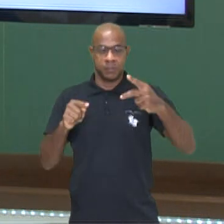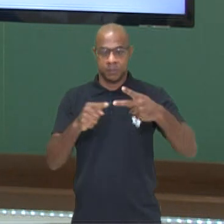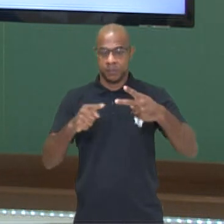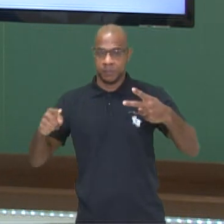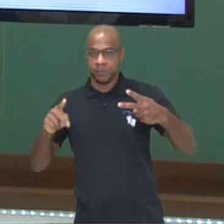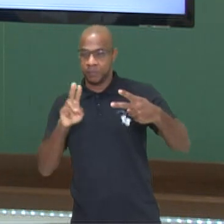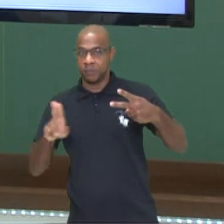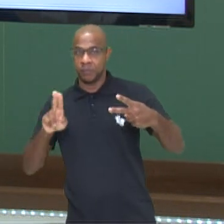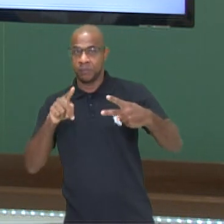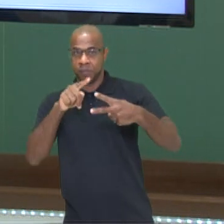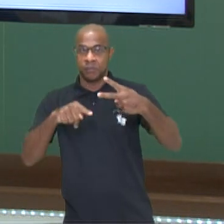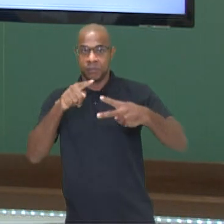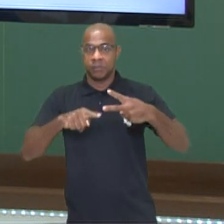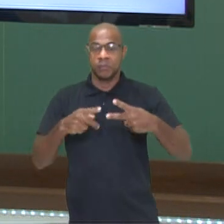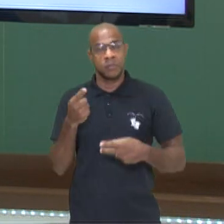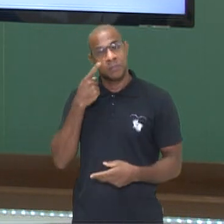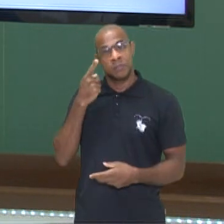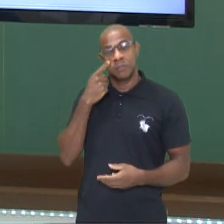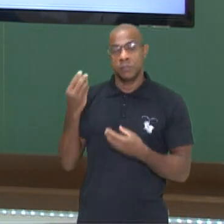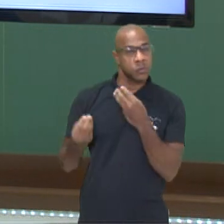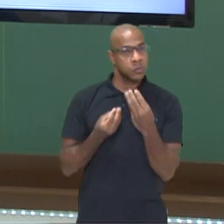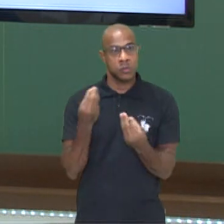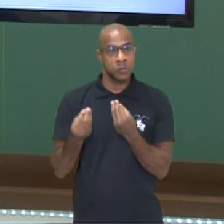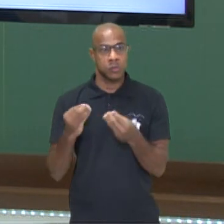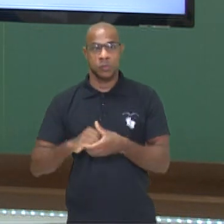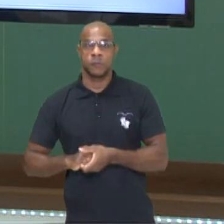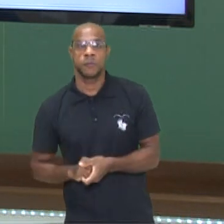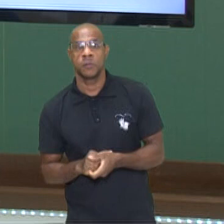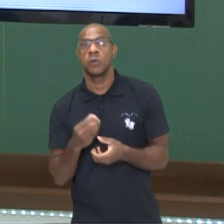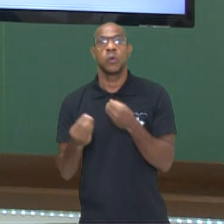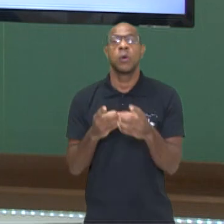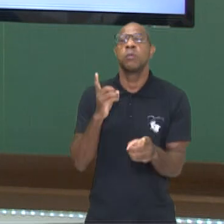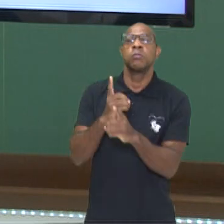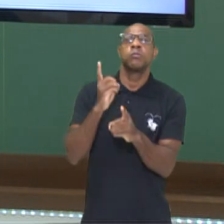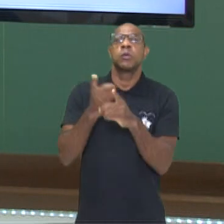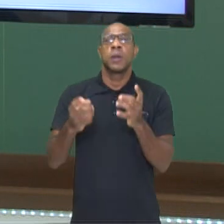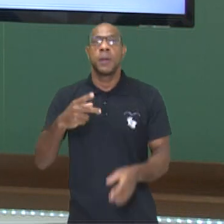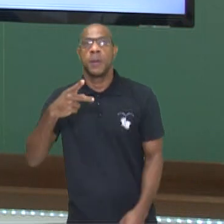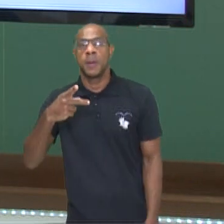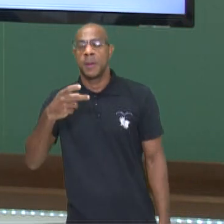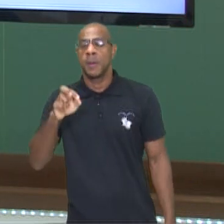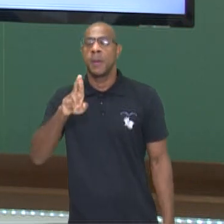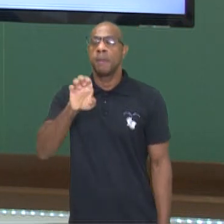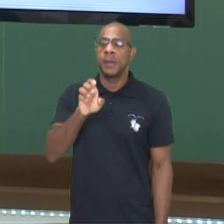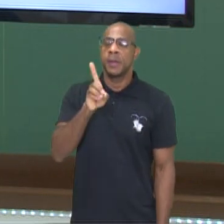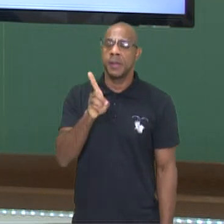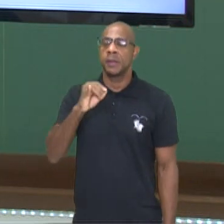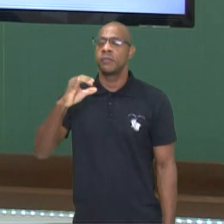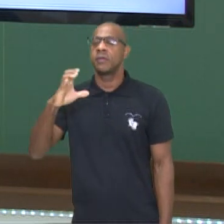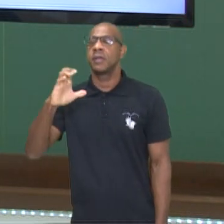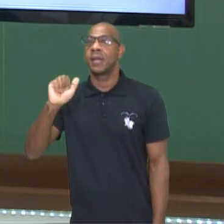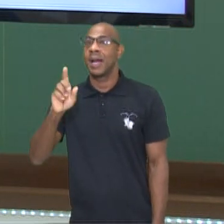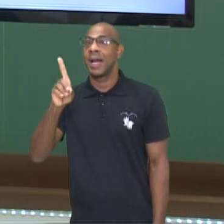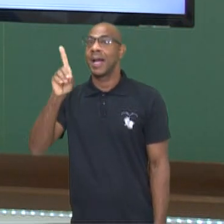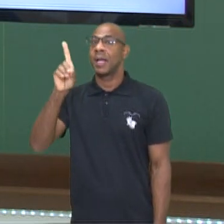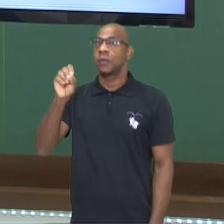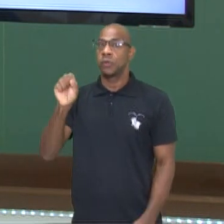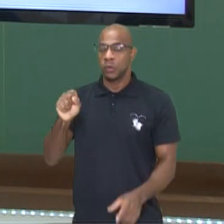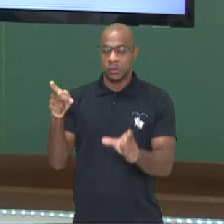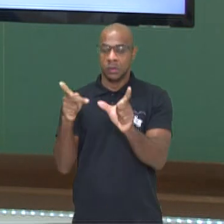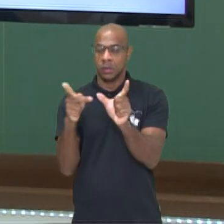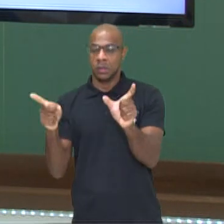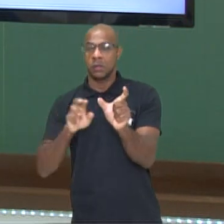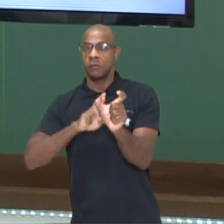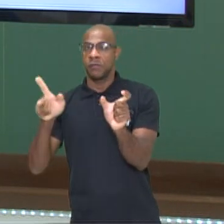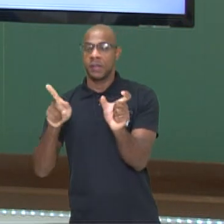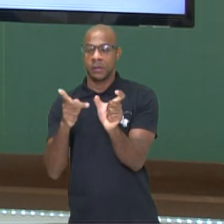aqui, nós conseguimos chegar a dois tipos de predicados diferentes. Isso mesmo, dois tipos de predicados diferentes.